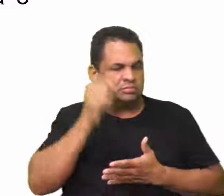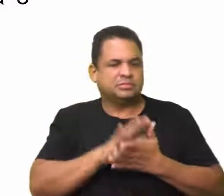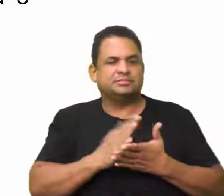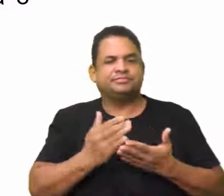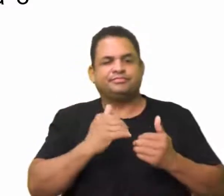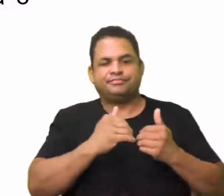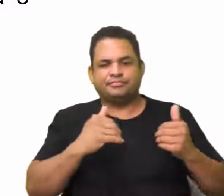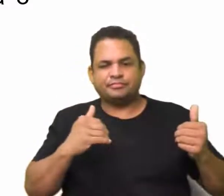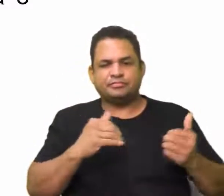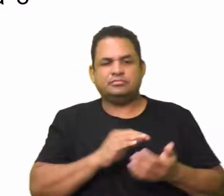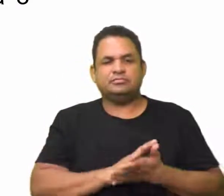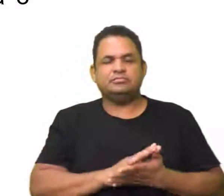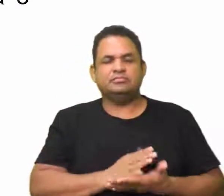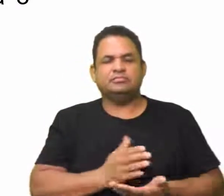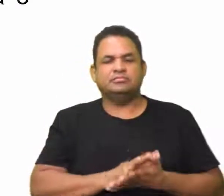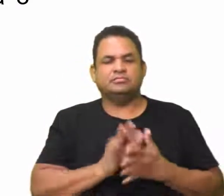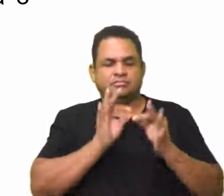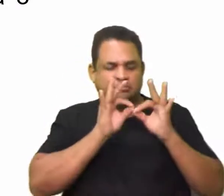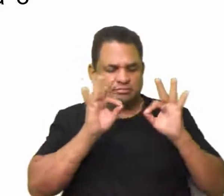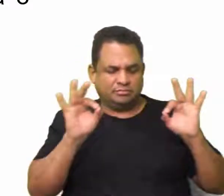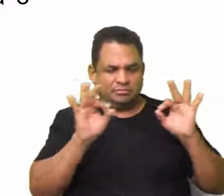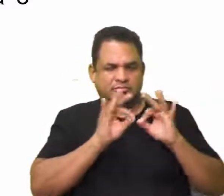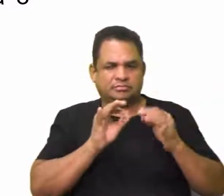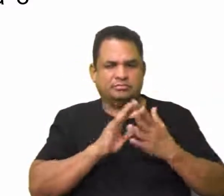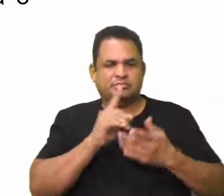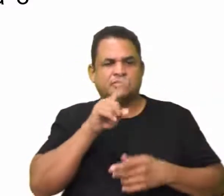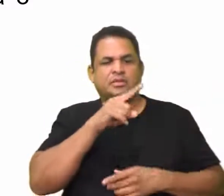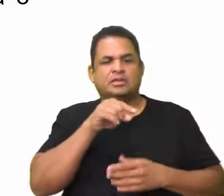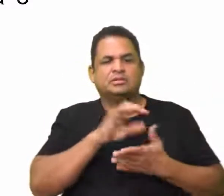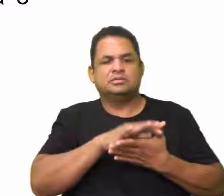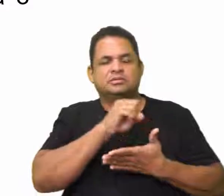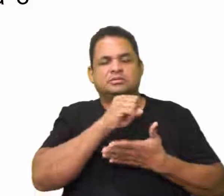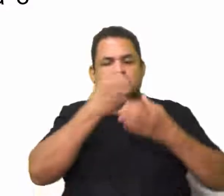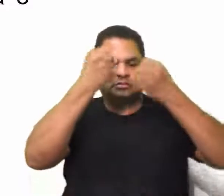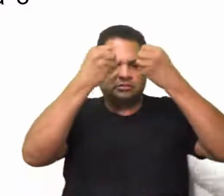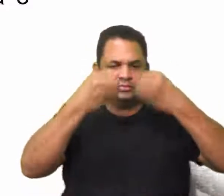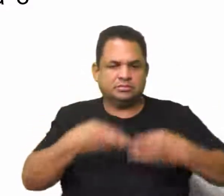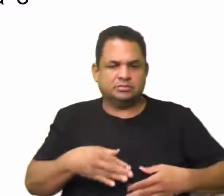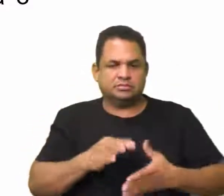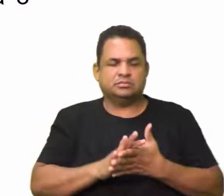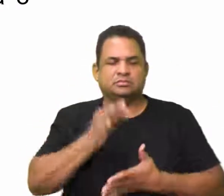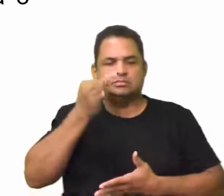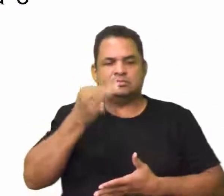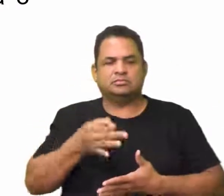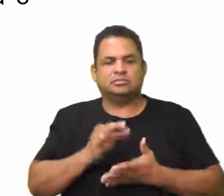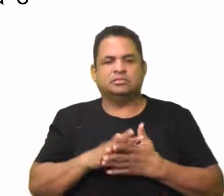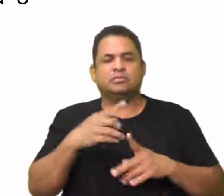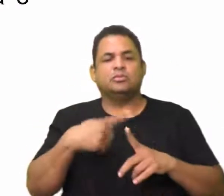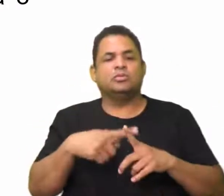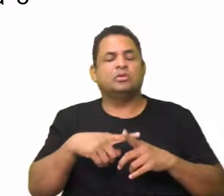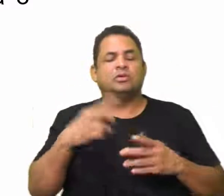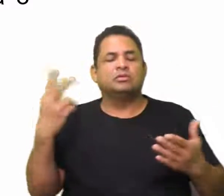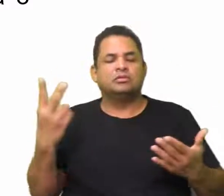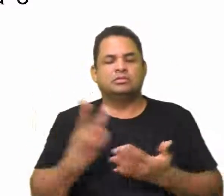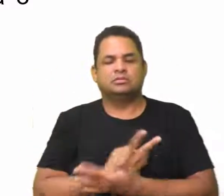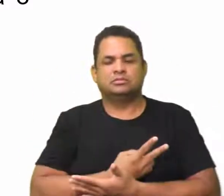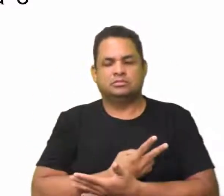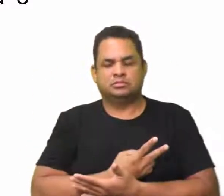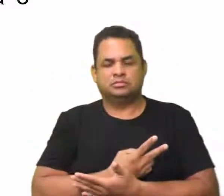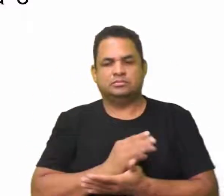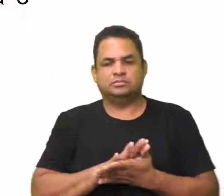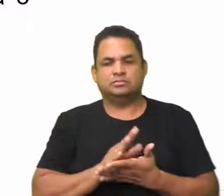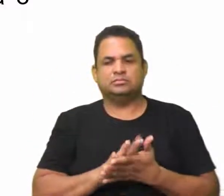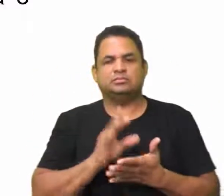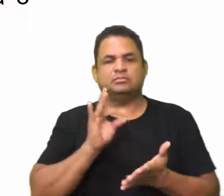o filete? Bem fininho, né? Marque a alternativa que explica de forma correta o motivo pelo qual isso ocorre. Na verdade, aí